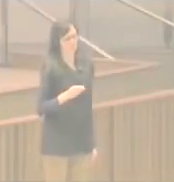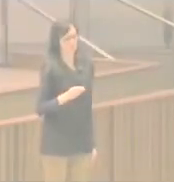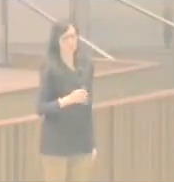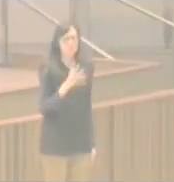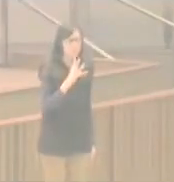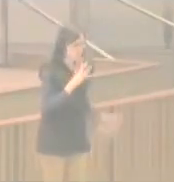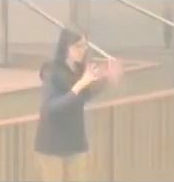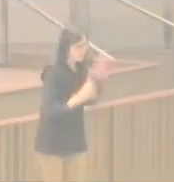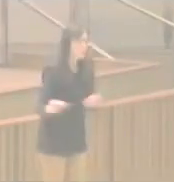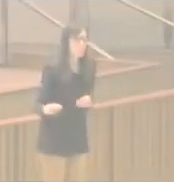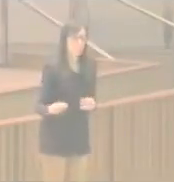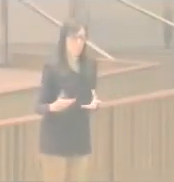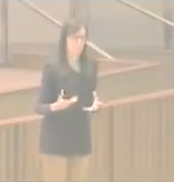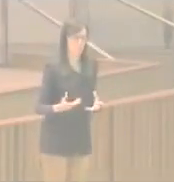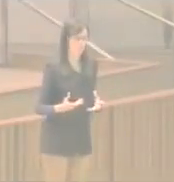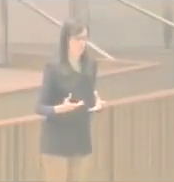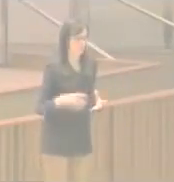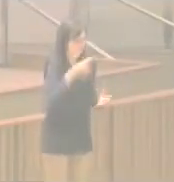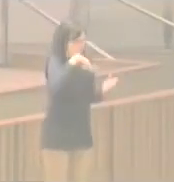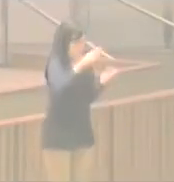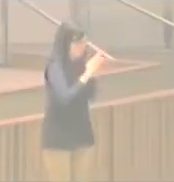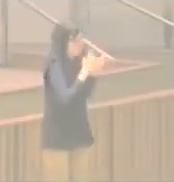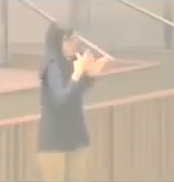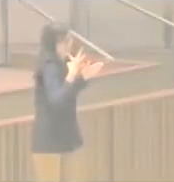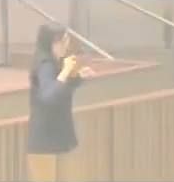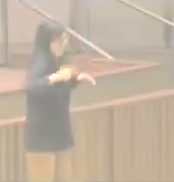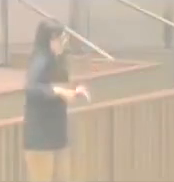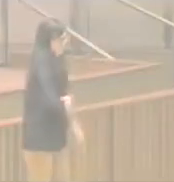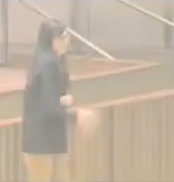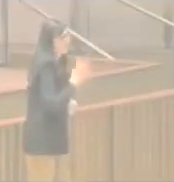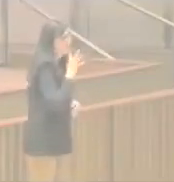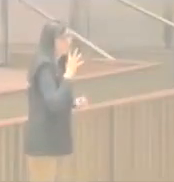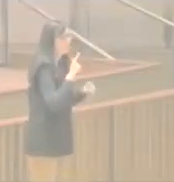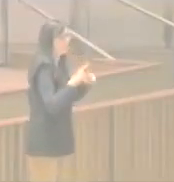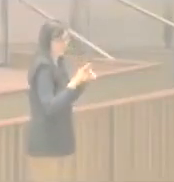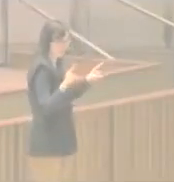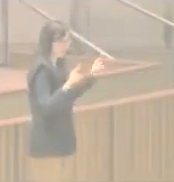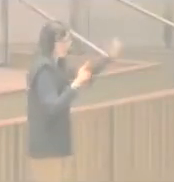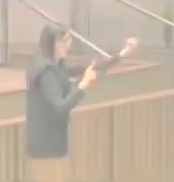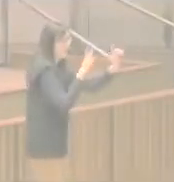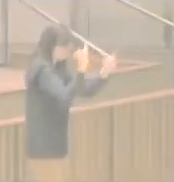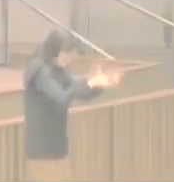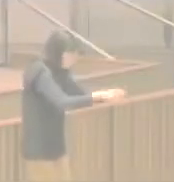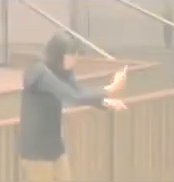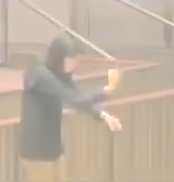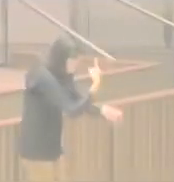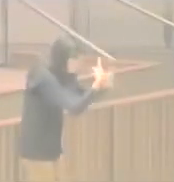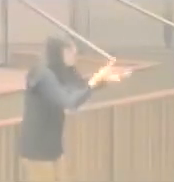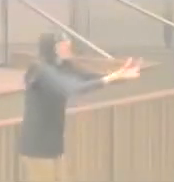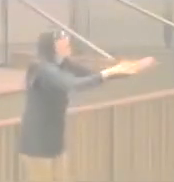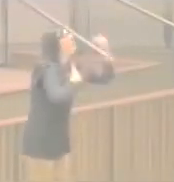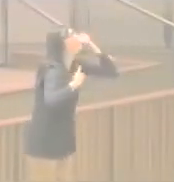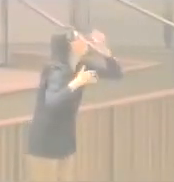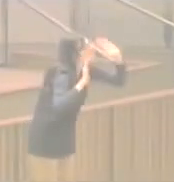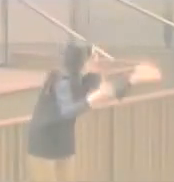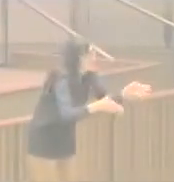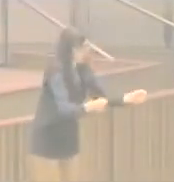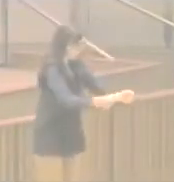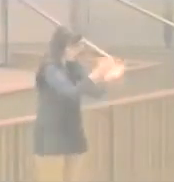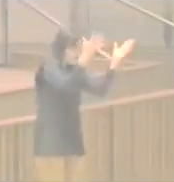Tudo, absolutamente tudo. E na verdade eles não precisam de mais uma mensagem ou de mais um